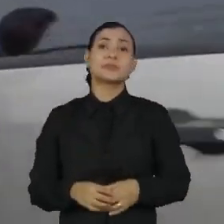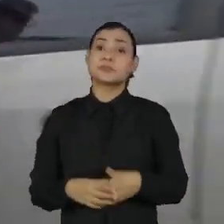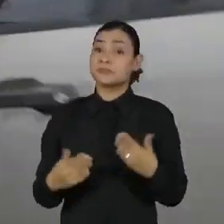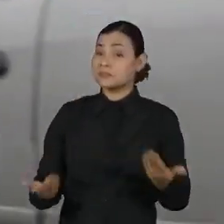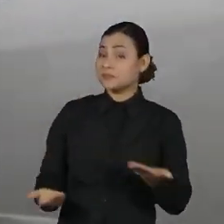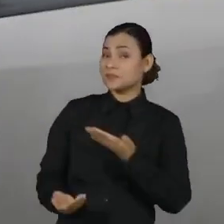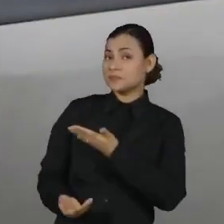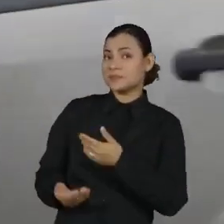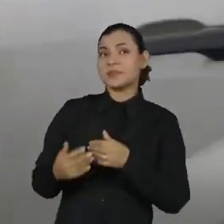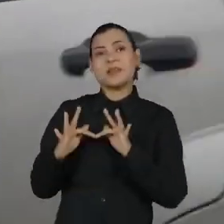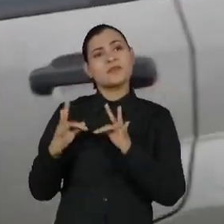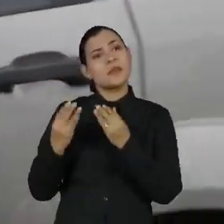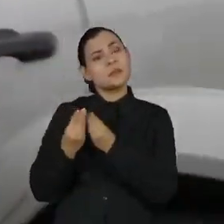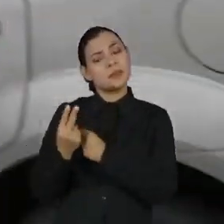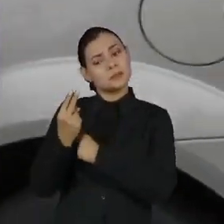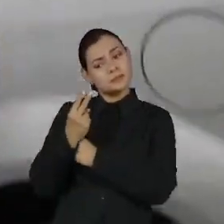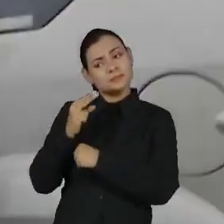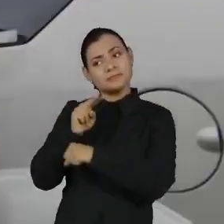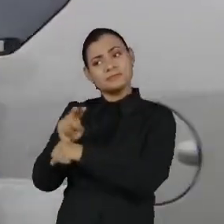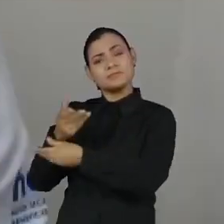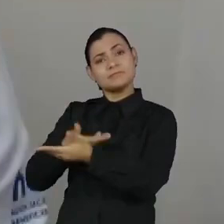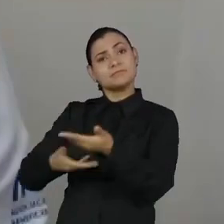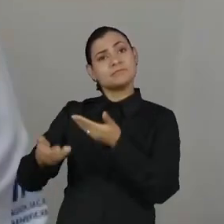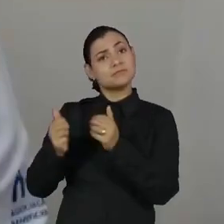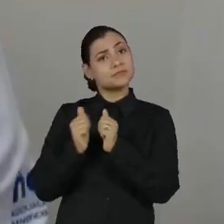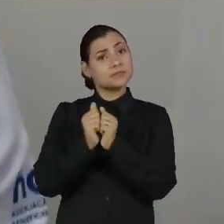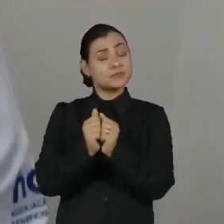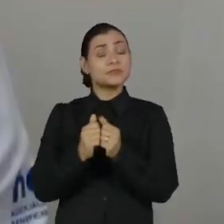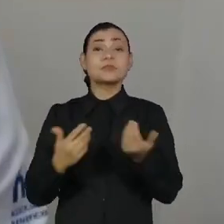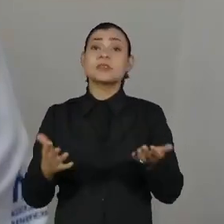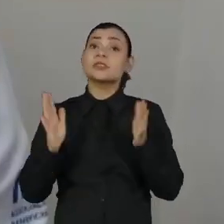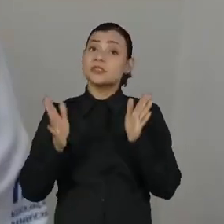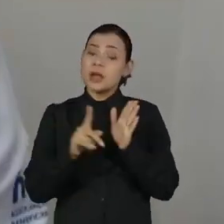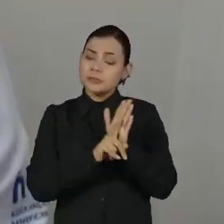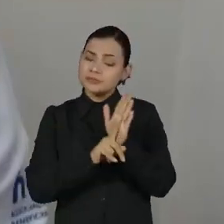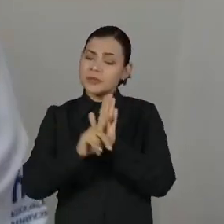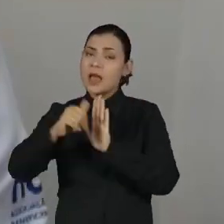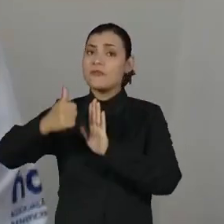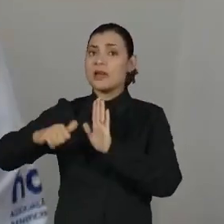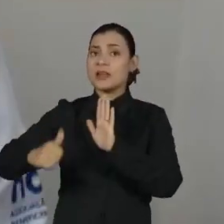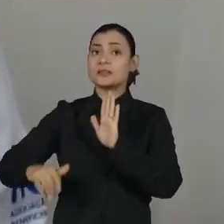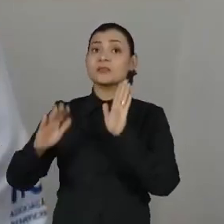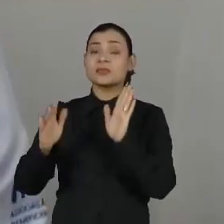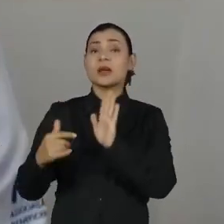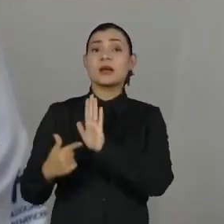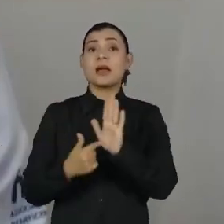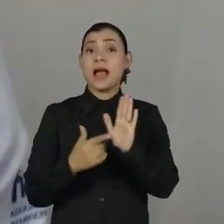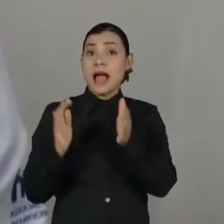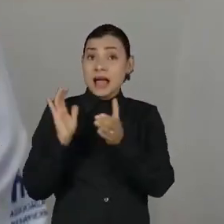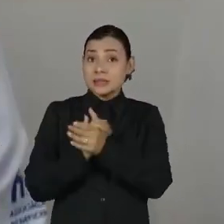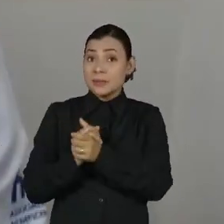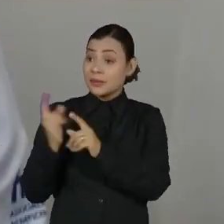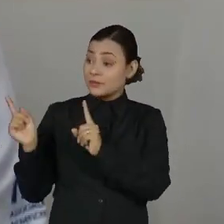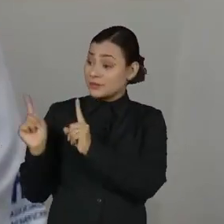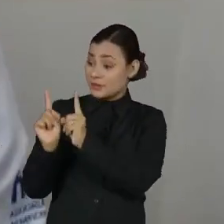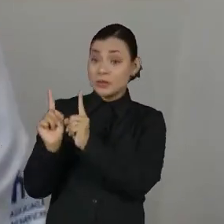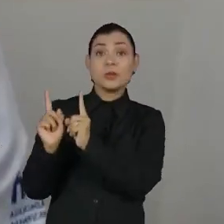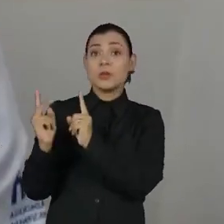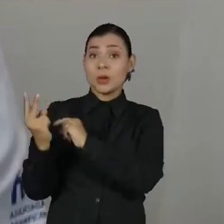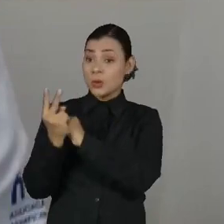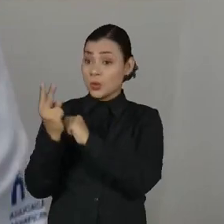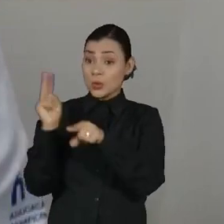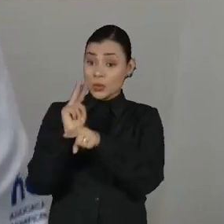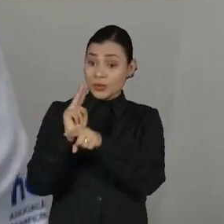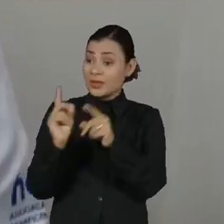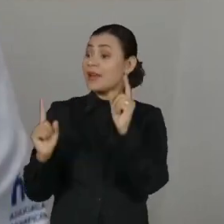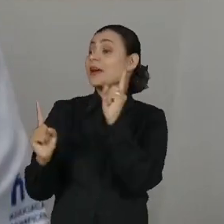O cuidado em família é mais eficiente. Já existem algumas avaliações que mostram que quando o casal começa a se cuidar junto,